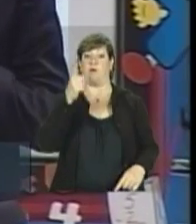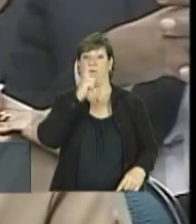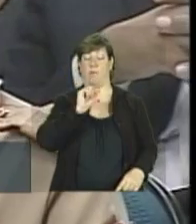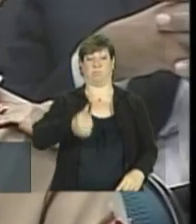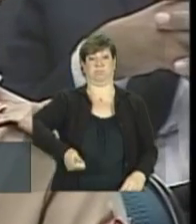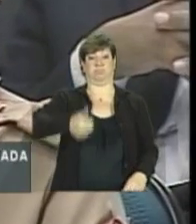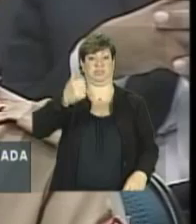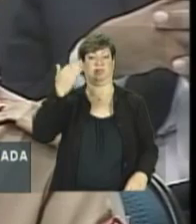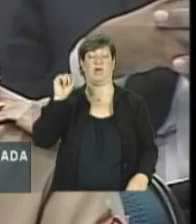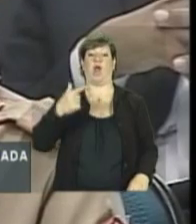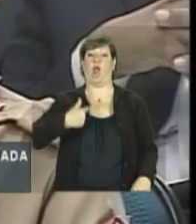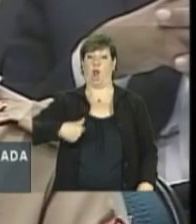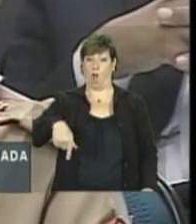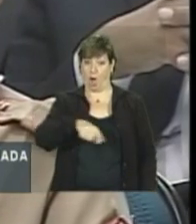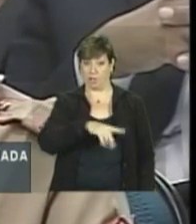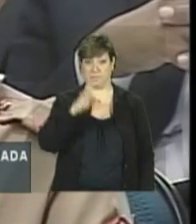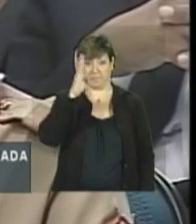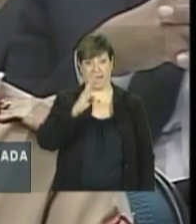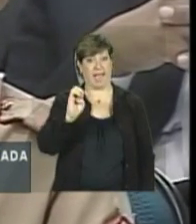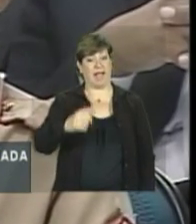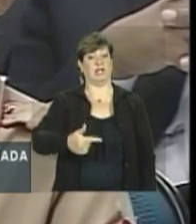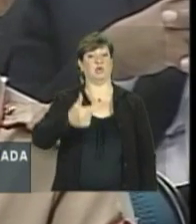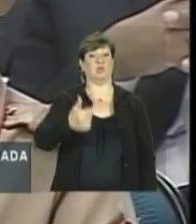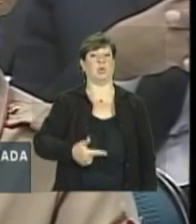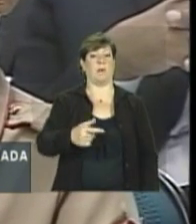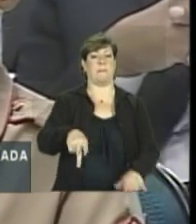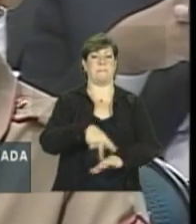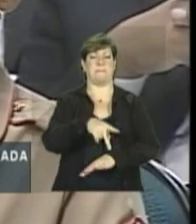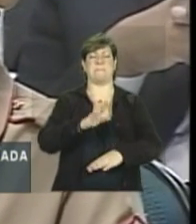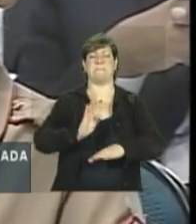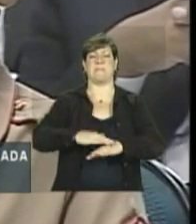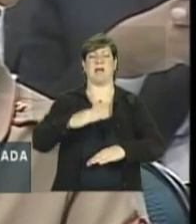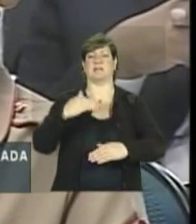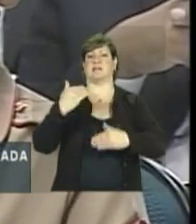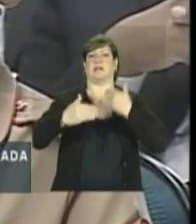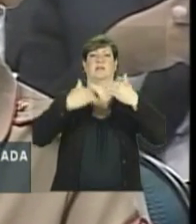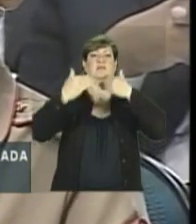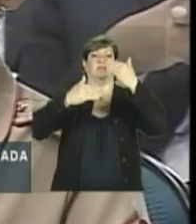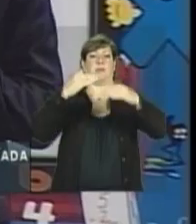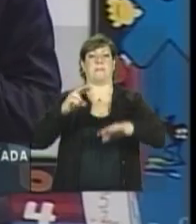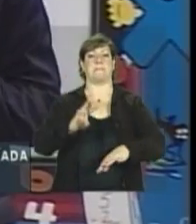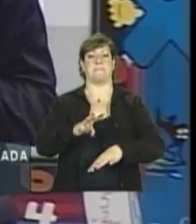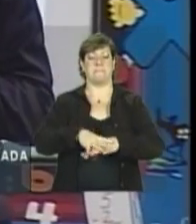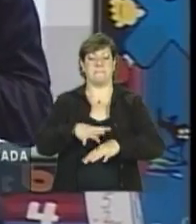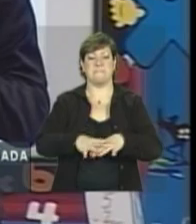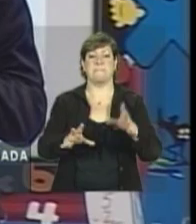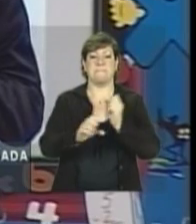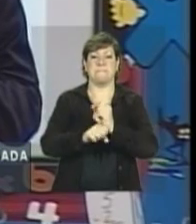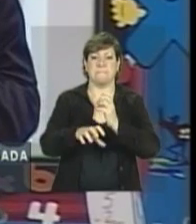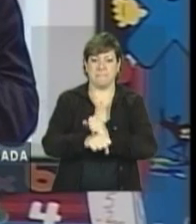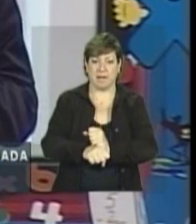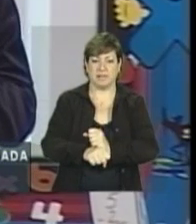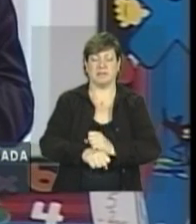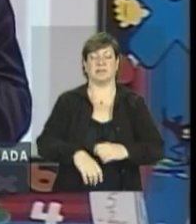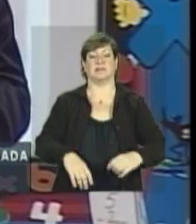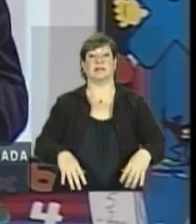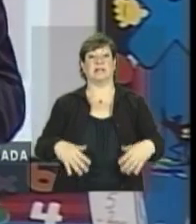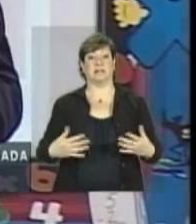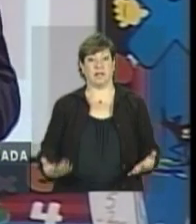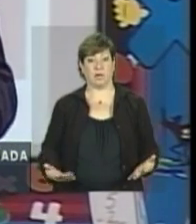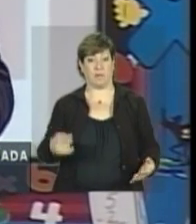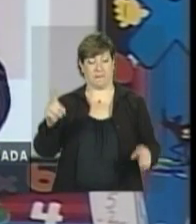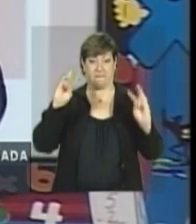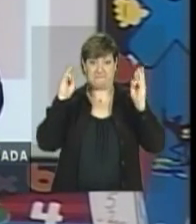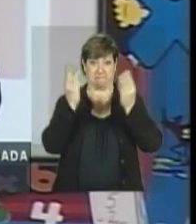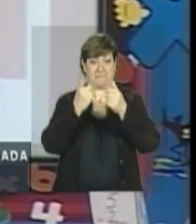Brasil. Nós somos o segundo país que mais evoluiu na matemática, ou seja, além dos medalhistas, todo o sistema está sendo motivado,